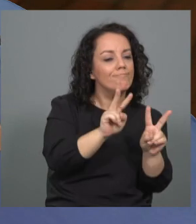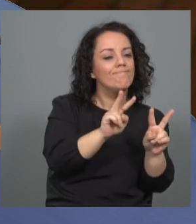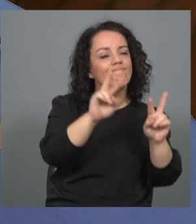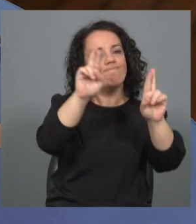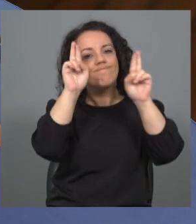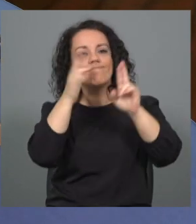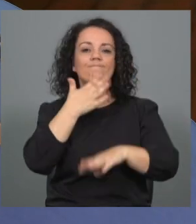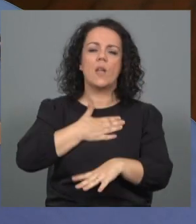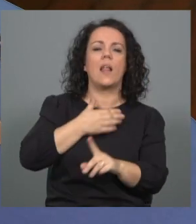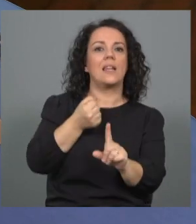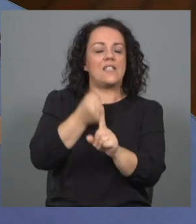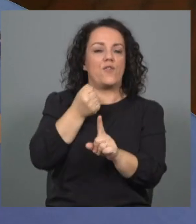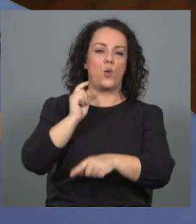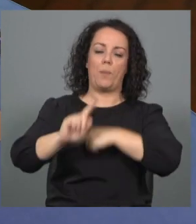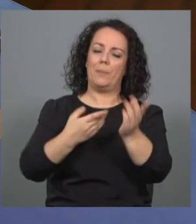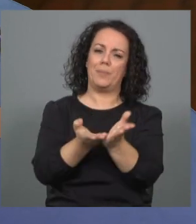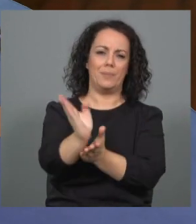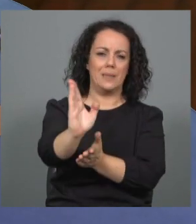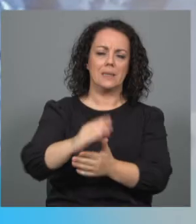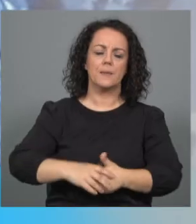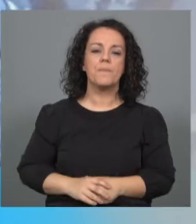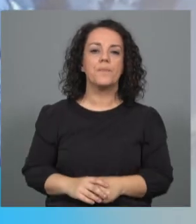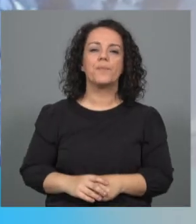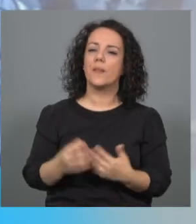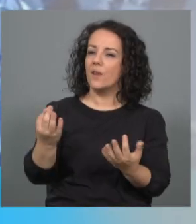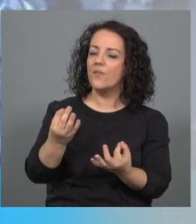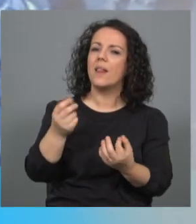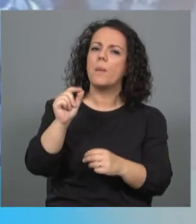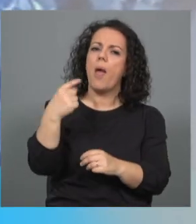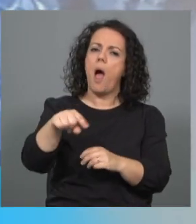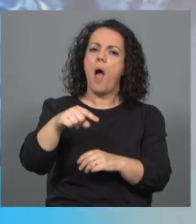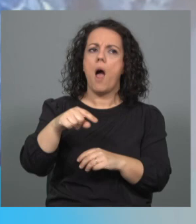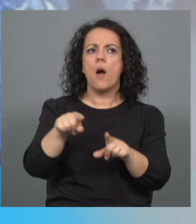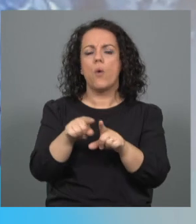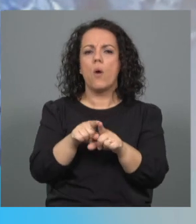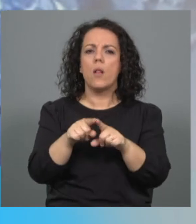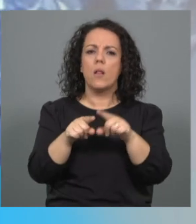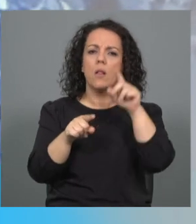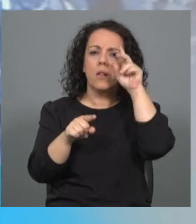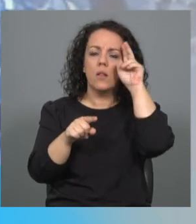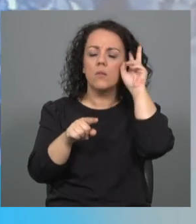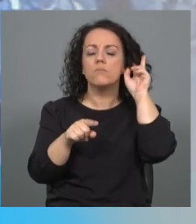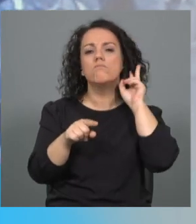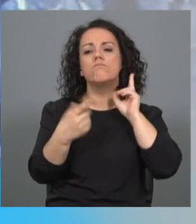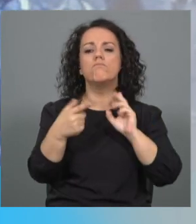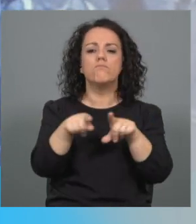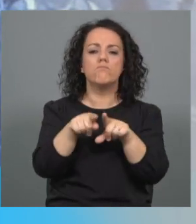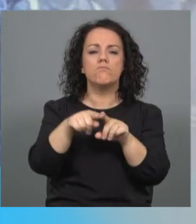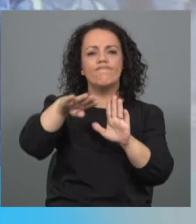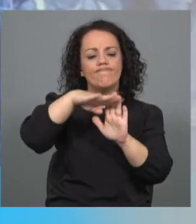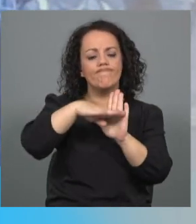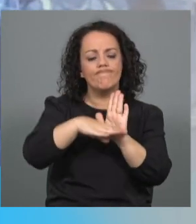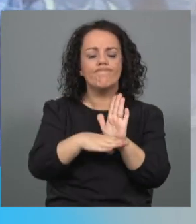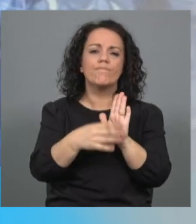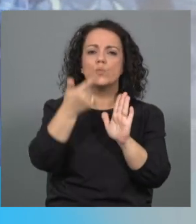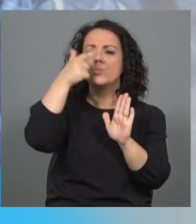desafio permanente. E depois há um guião, não é? Ao qual as pessoas podem recorrer,